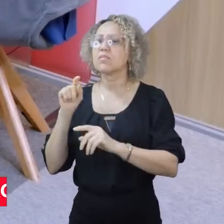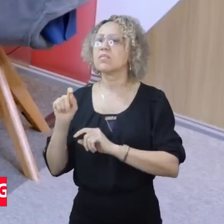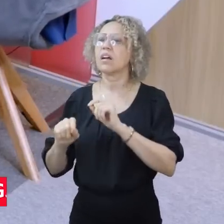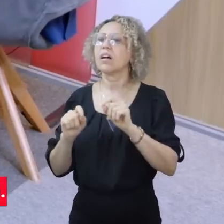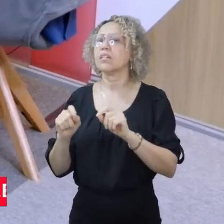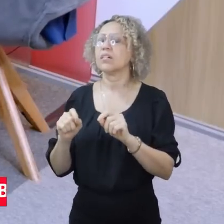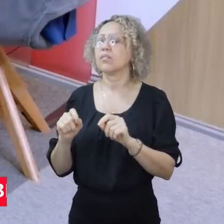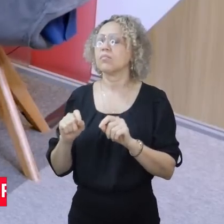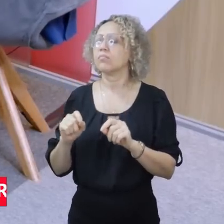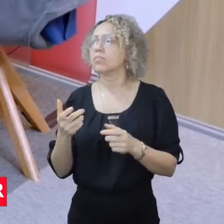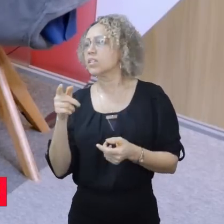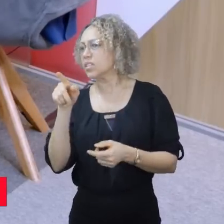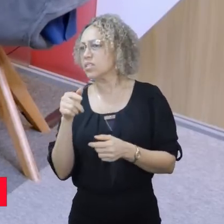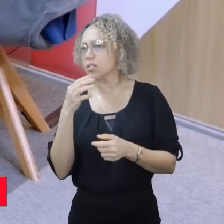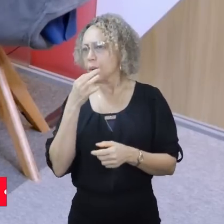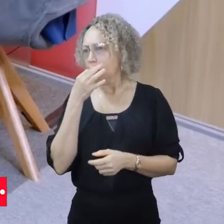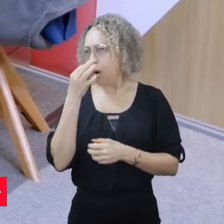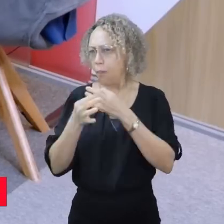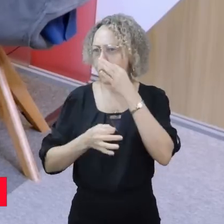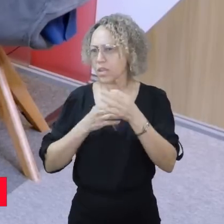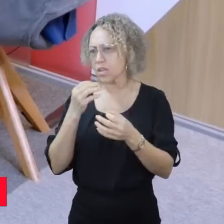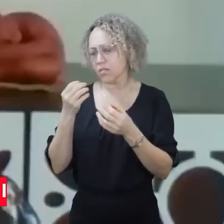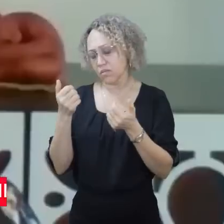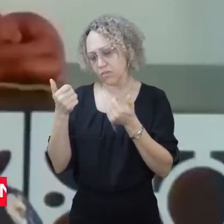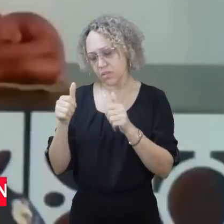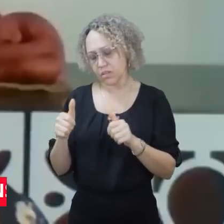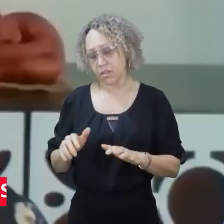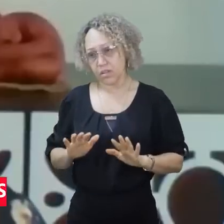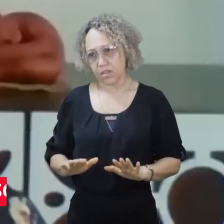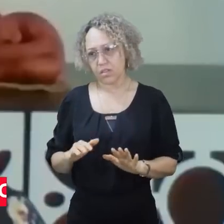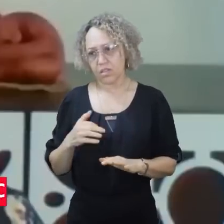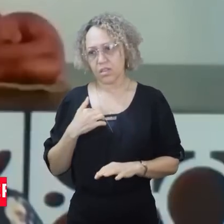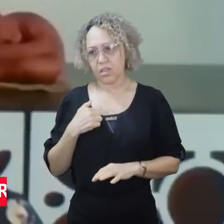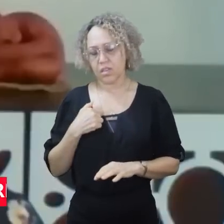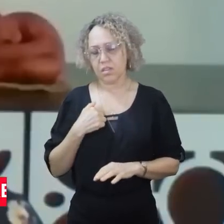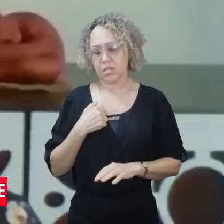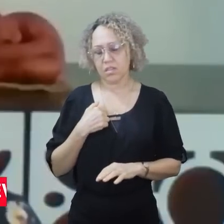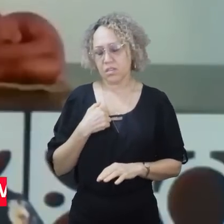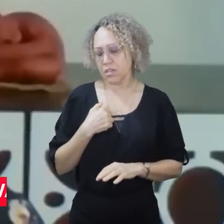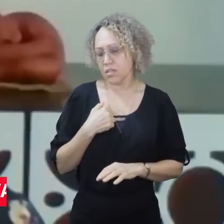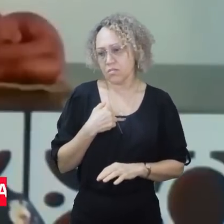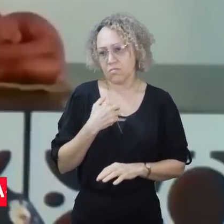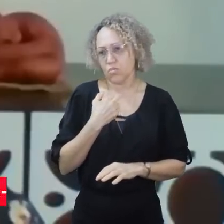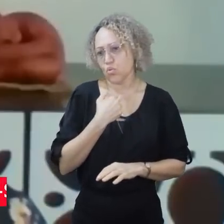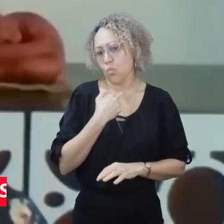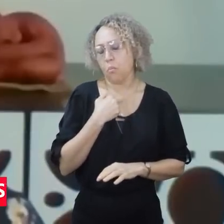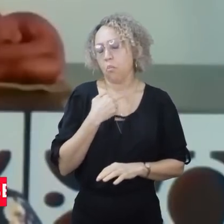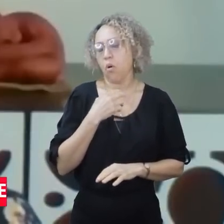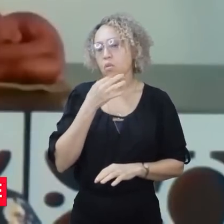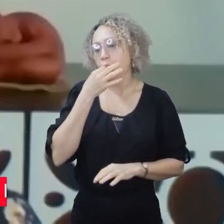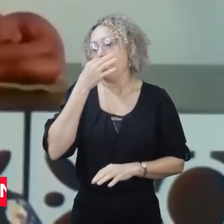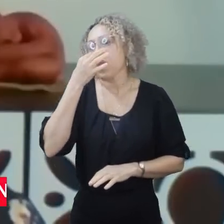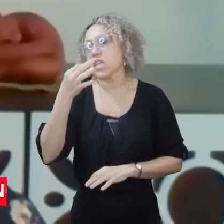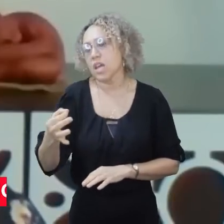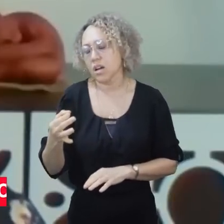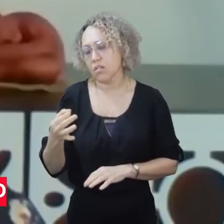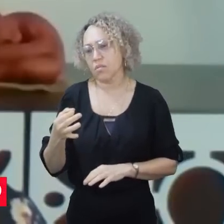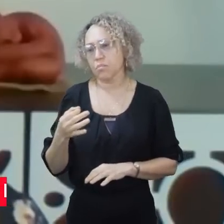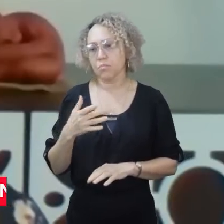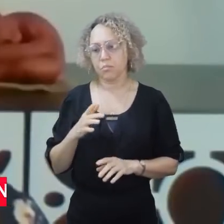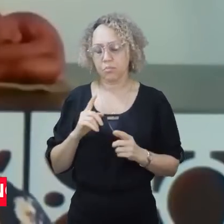avaliação? Eu não posso me manifestar sobre isso porque eu não tenho exatamente certeza